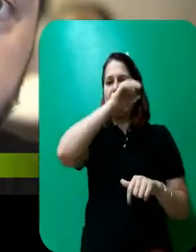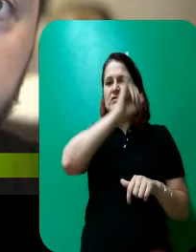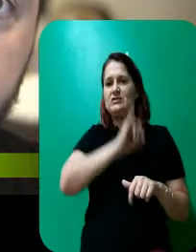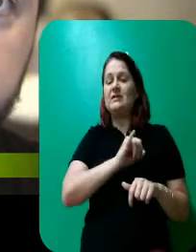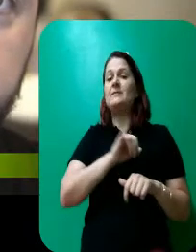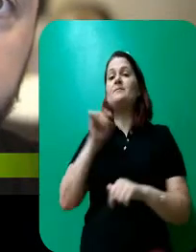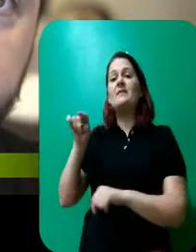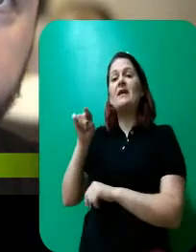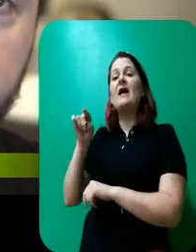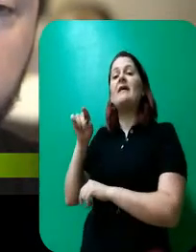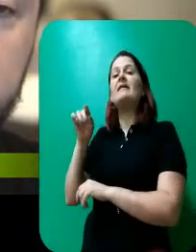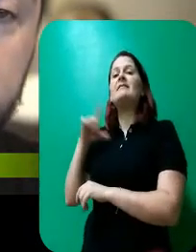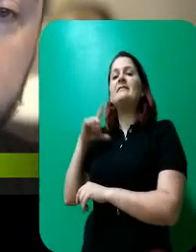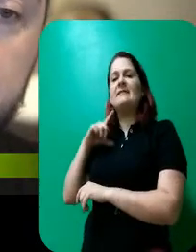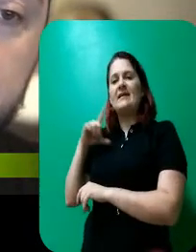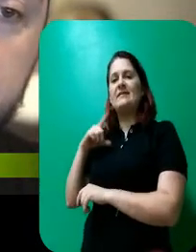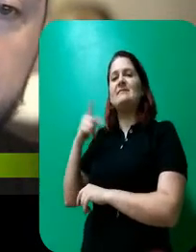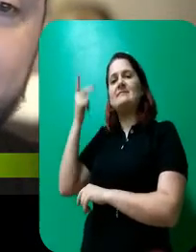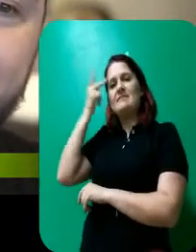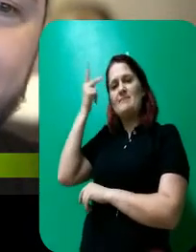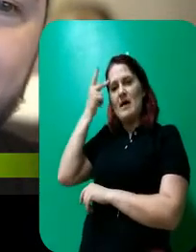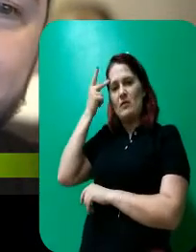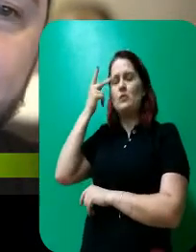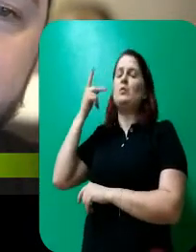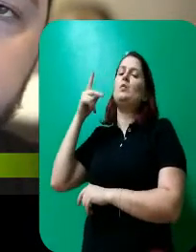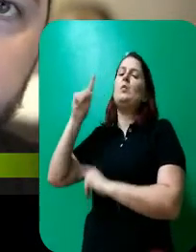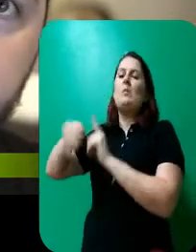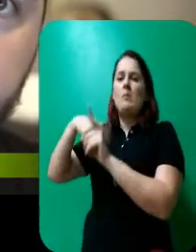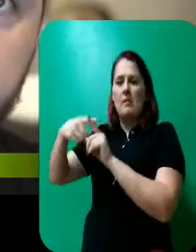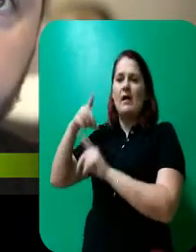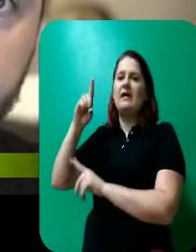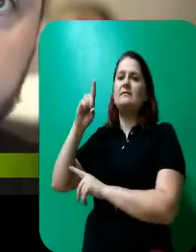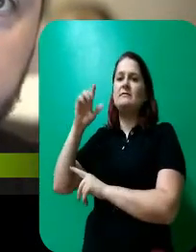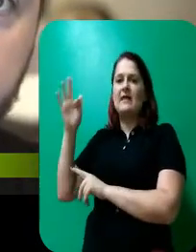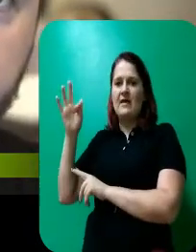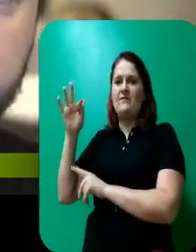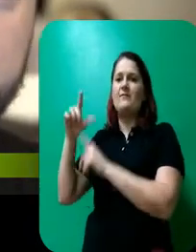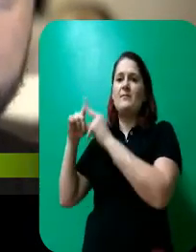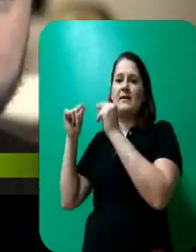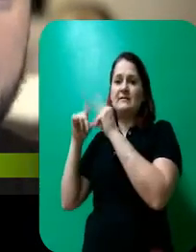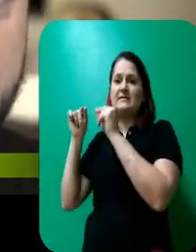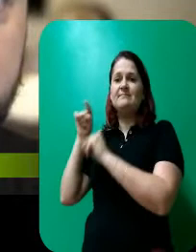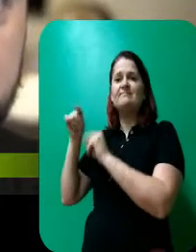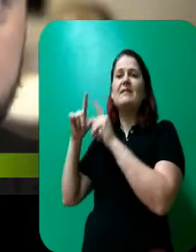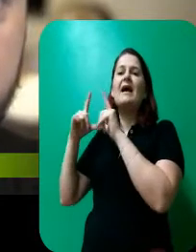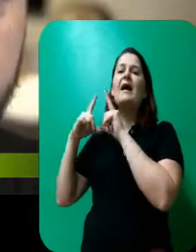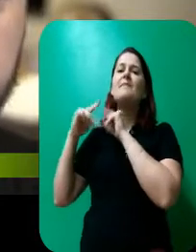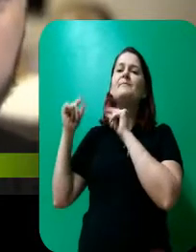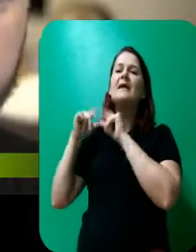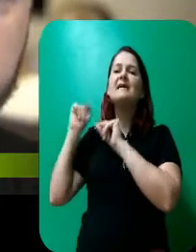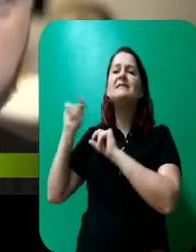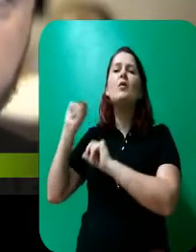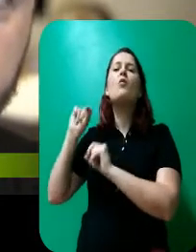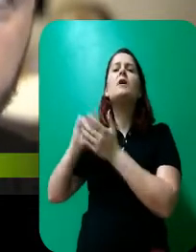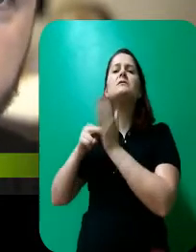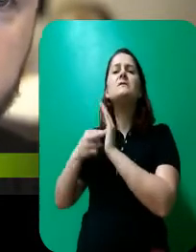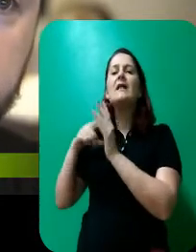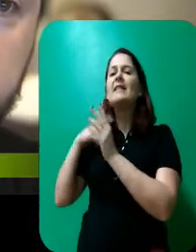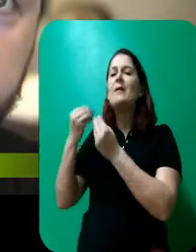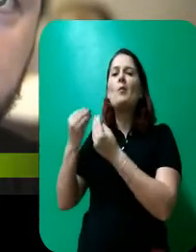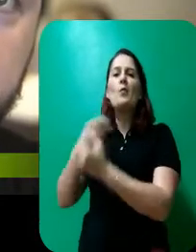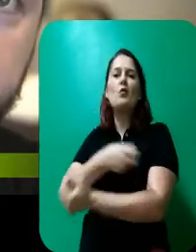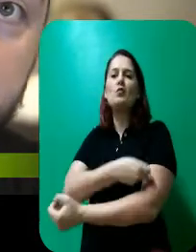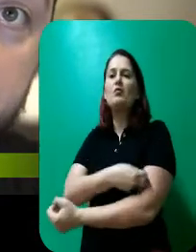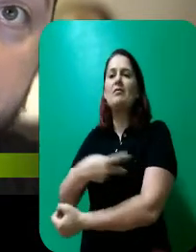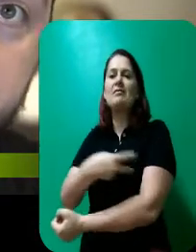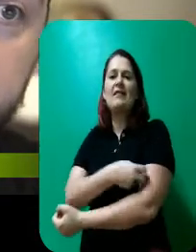Brasília. Distrito Federal com Brasília, a gente pode descartar esse crescimento porque as pessoas estão sendo muito testadas lá. Porque são onde estão as